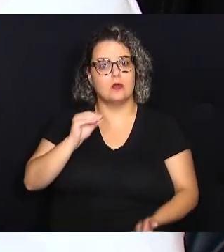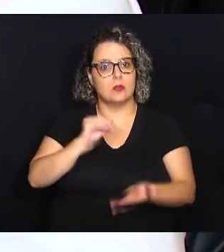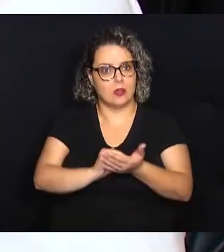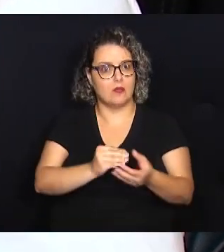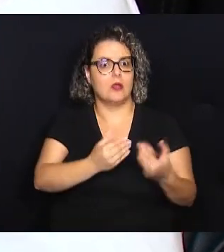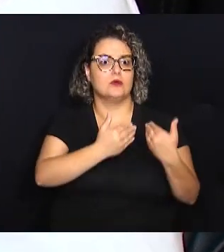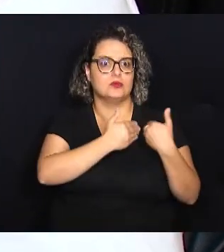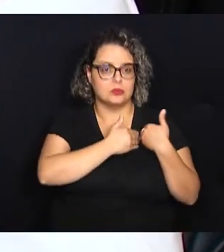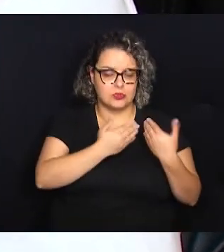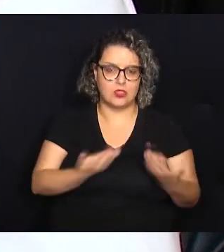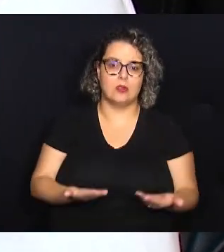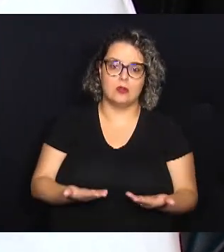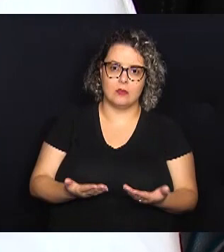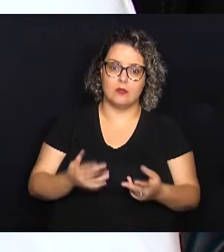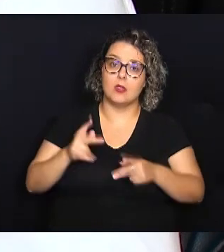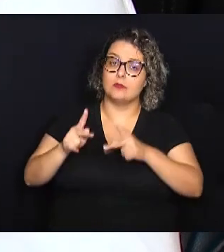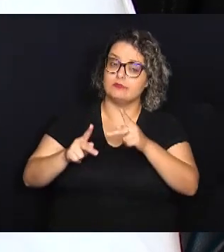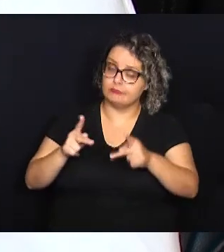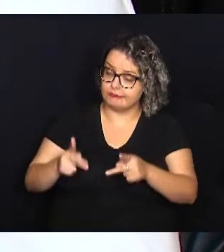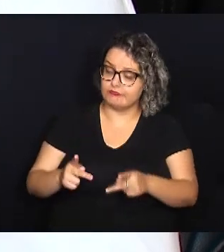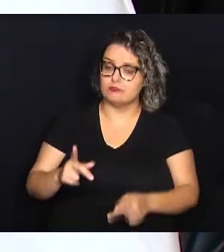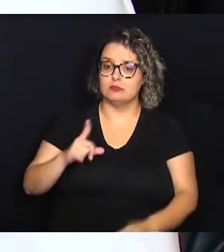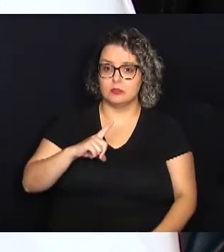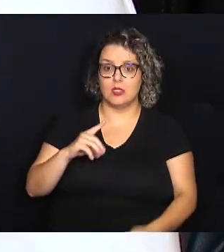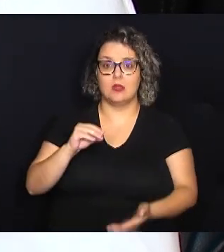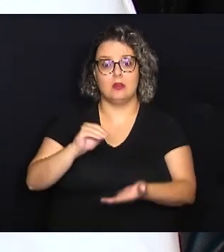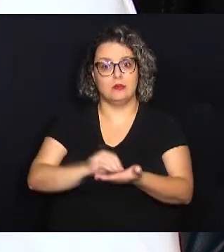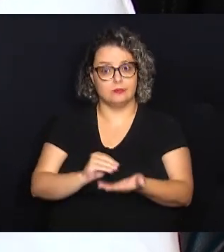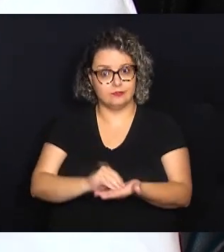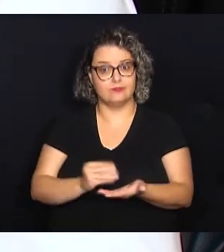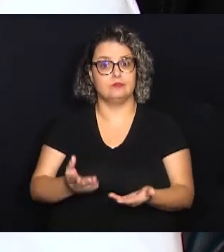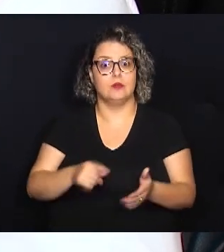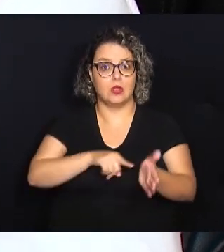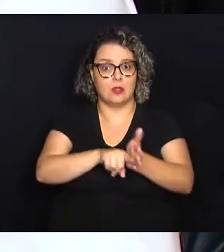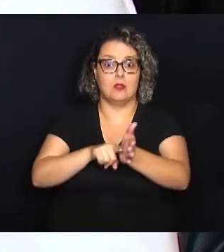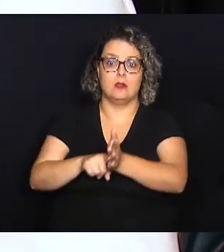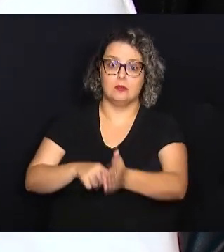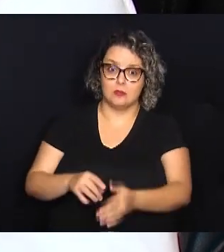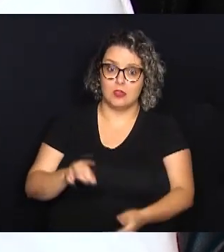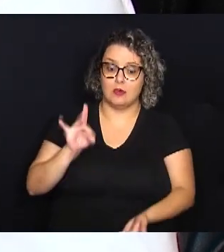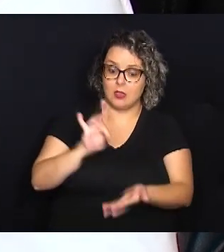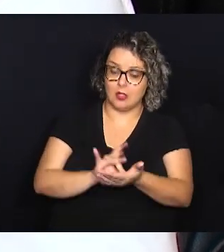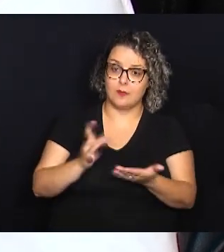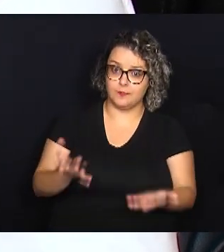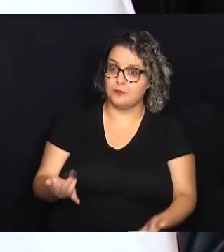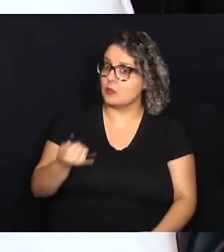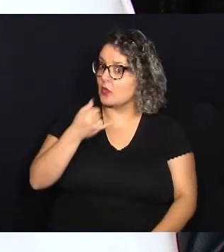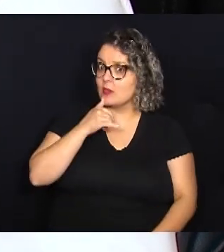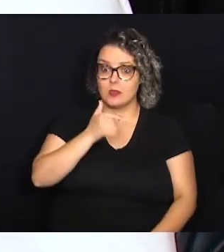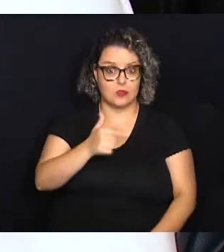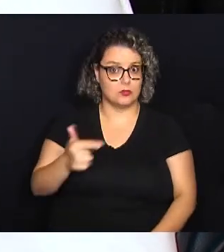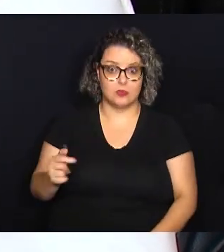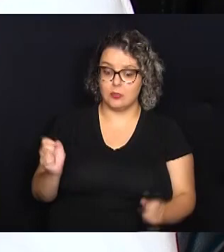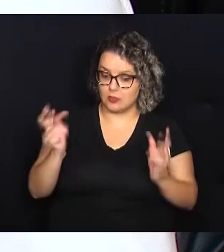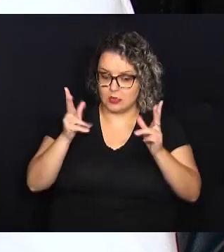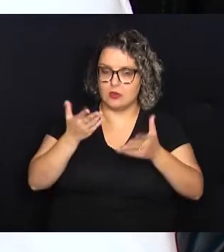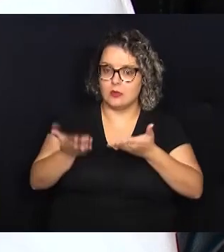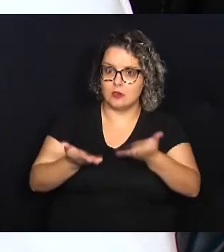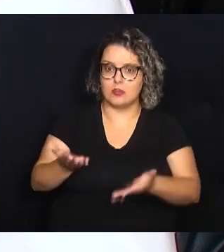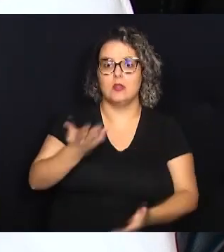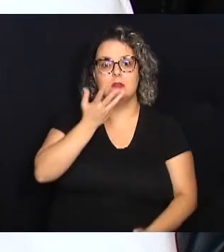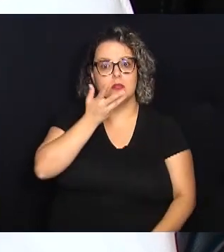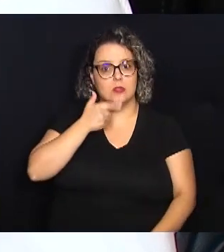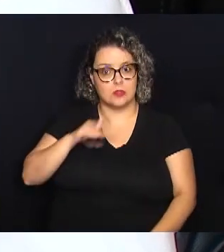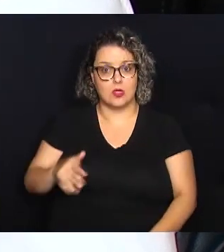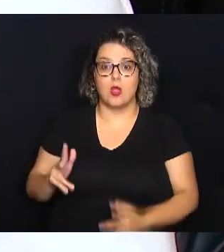eu acho uma irresponsabilidade muito grande mas o povo realmente tem feito essa pesquisa realmente condiz com a realidade infelizmente as pessoas não têm essa